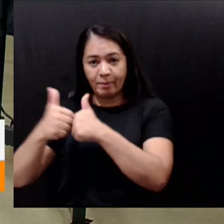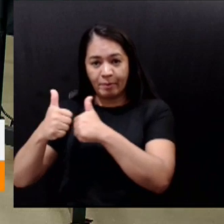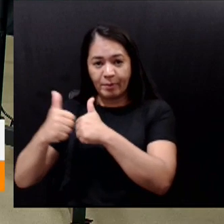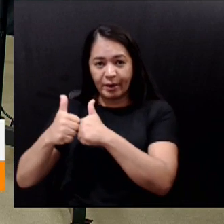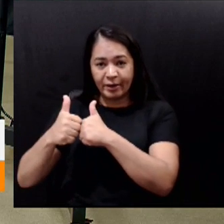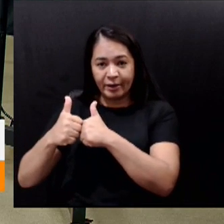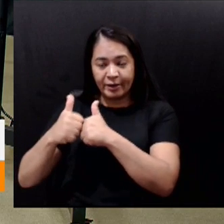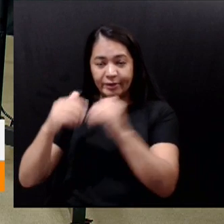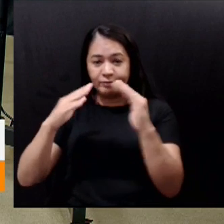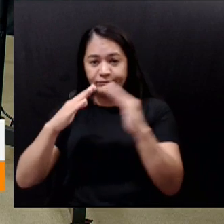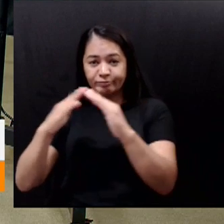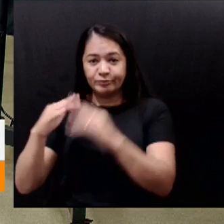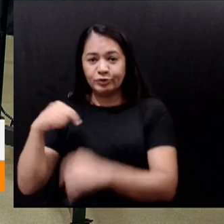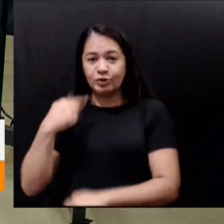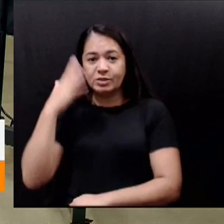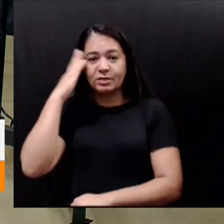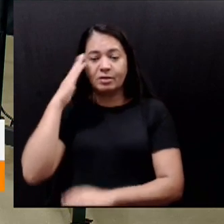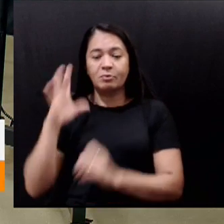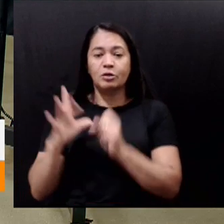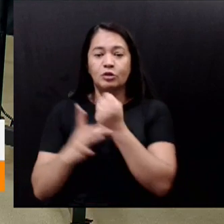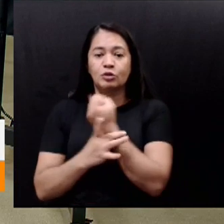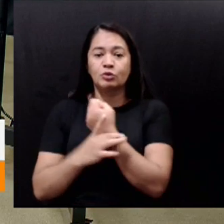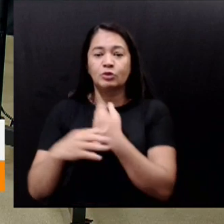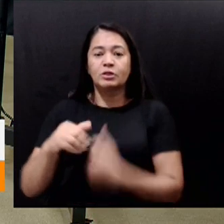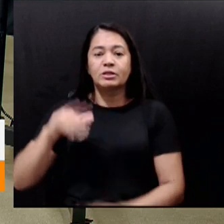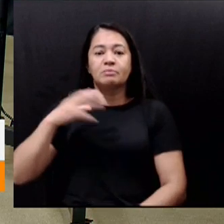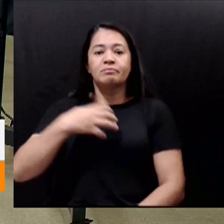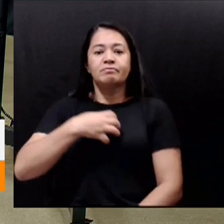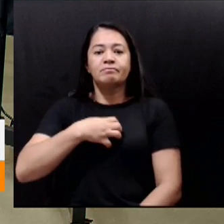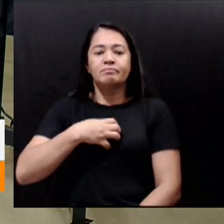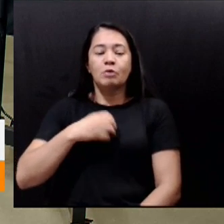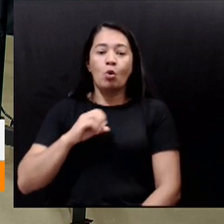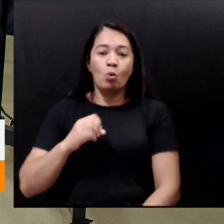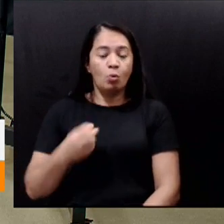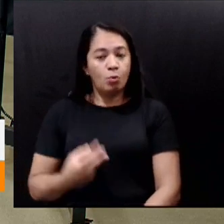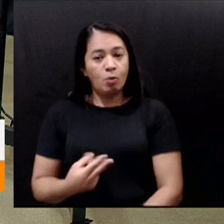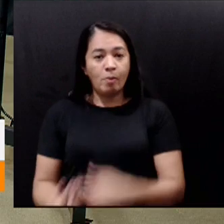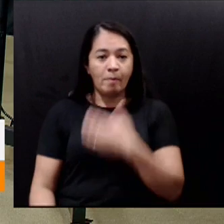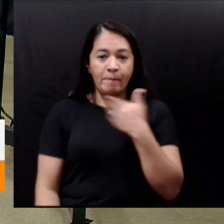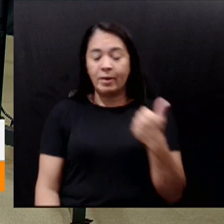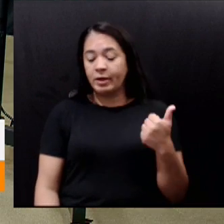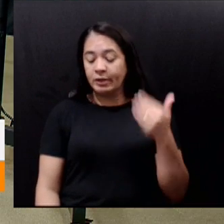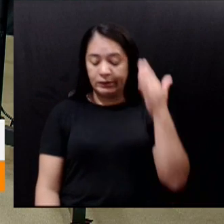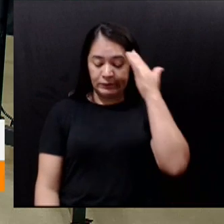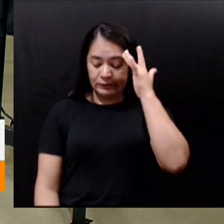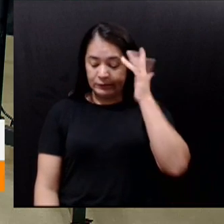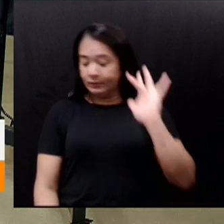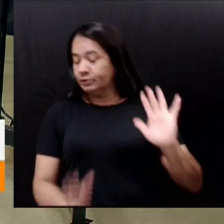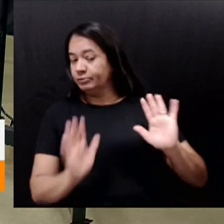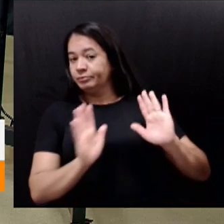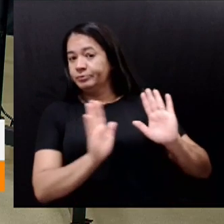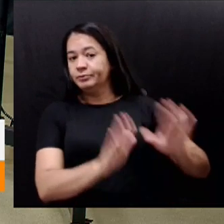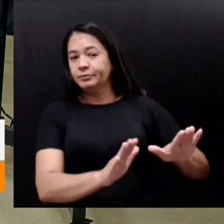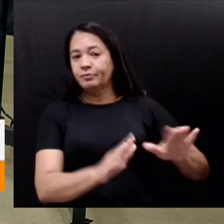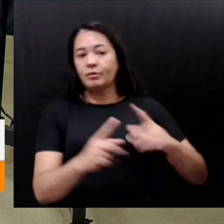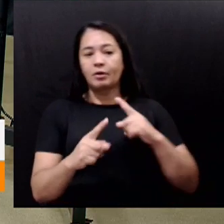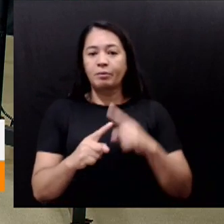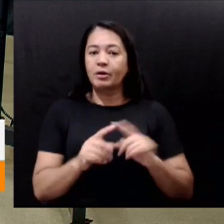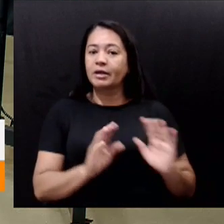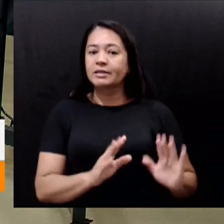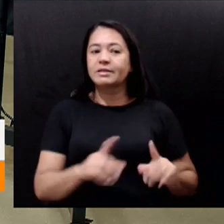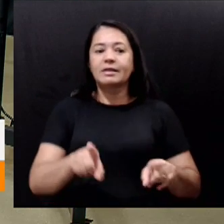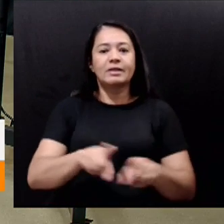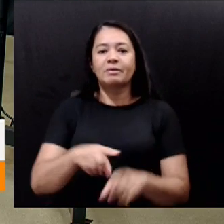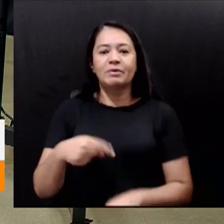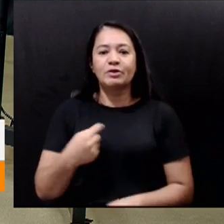mais segurança, ou é melhor a gente não saber quem mora do nosso lado, porque assim também a gente pode ter aí